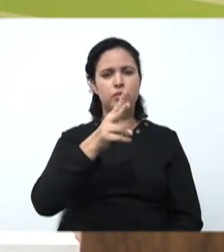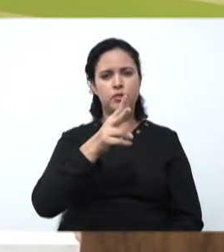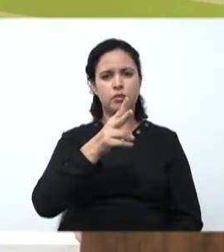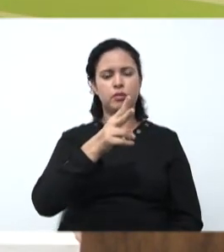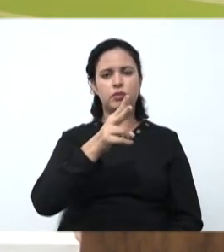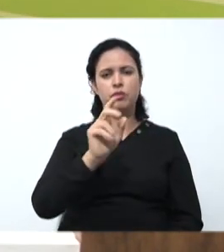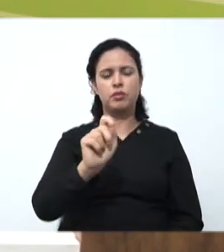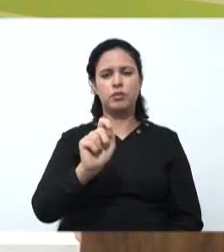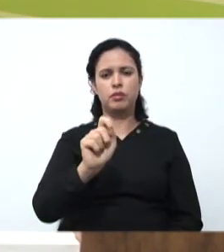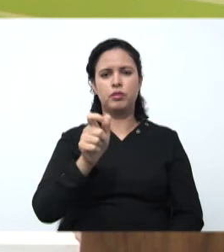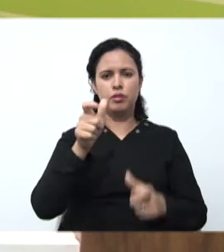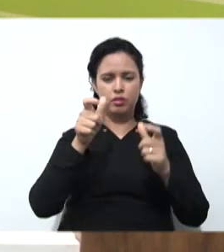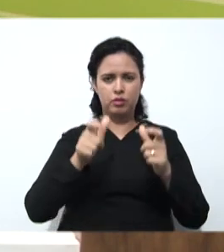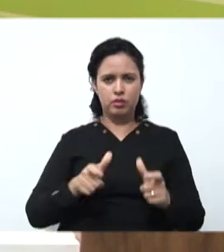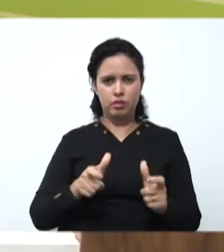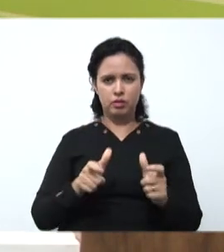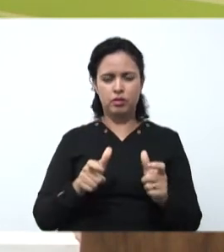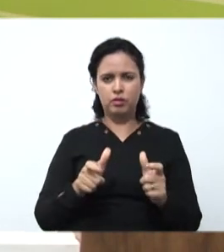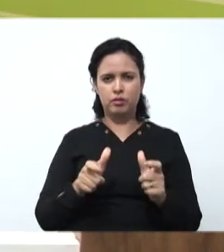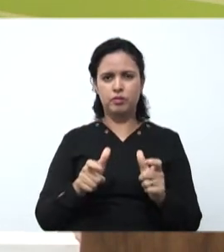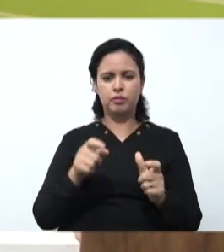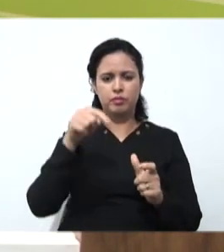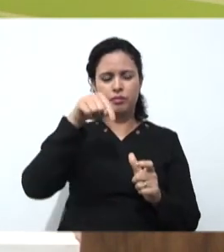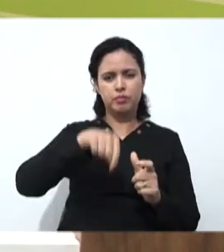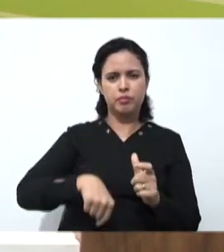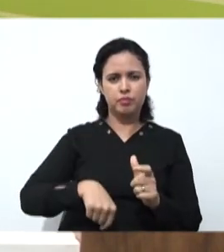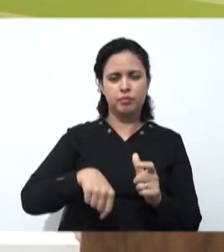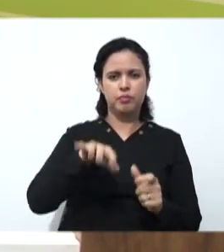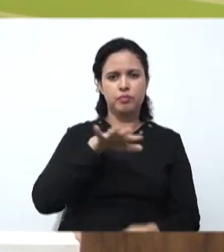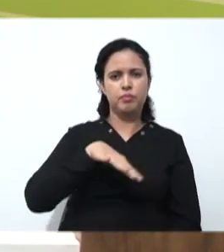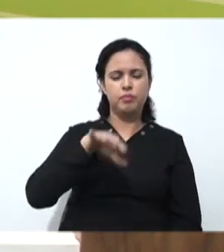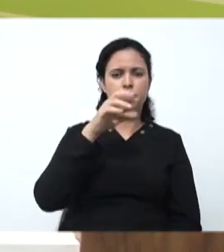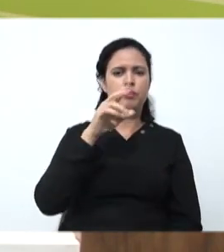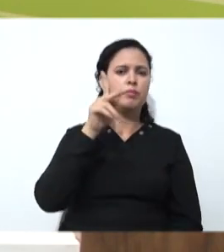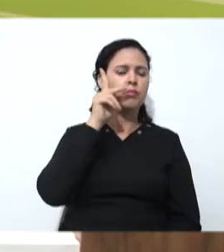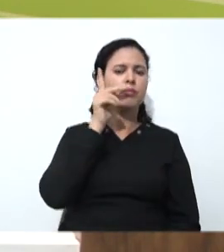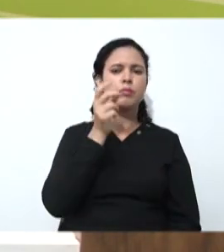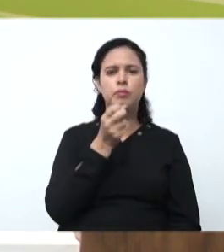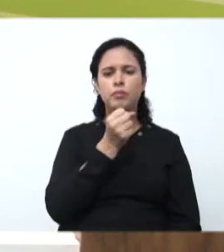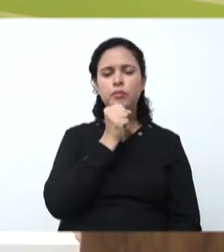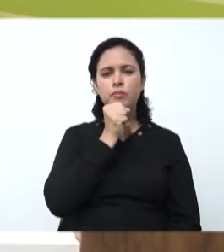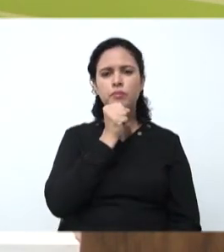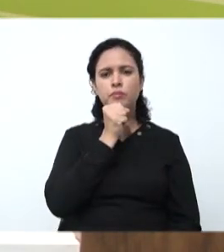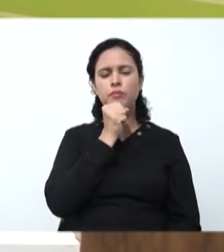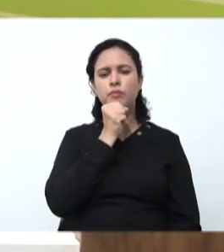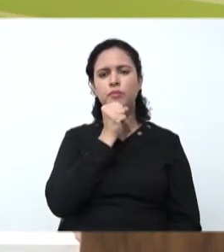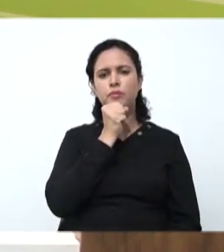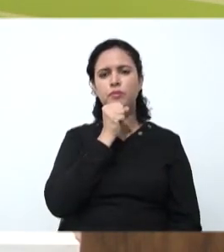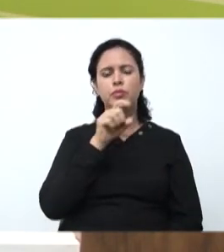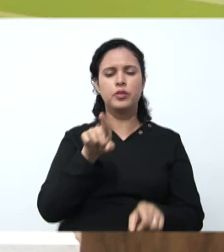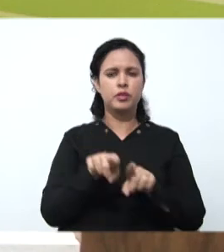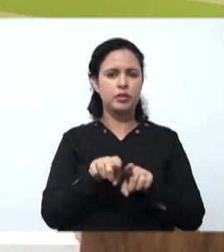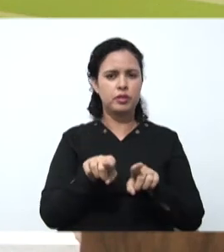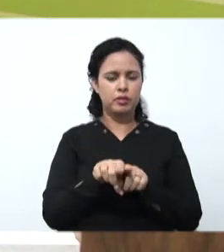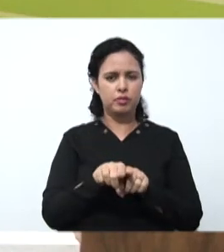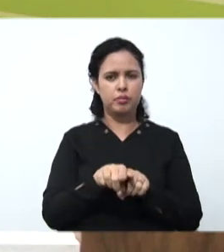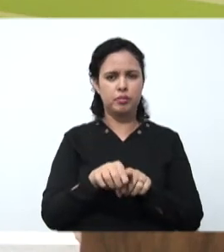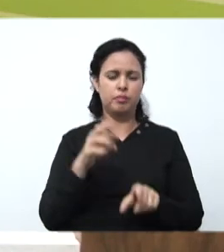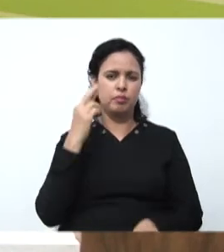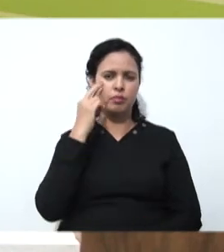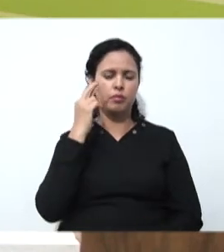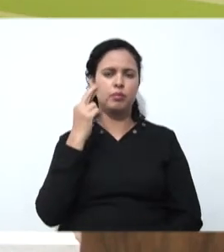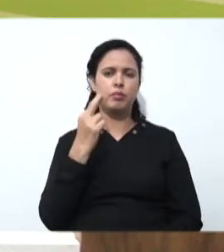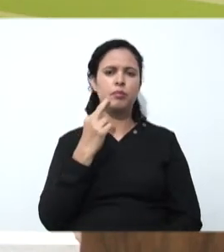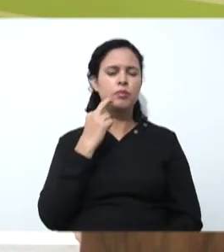contexto local, né, aqui da região de Porto Velho, regional, levando em consideração o estado de